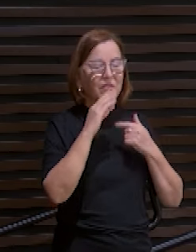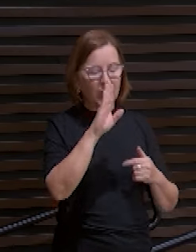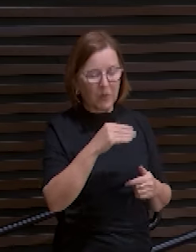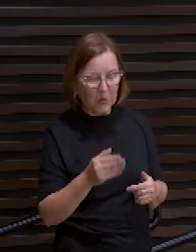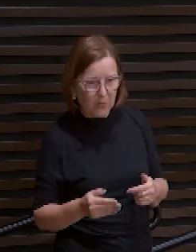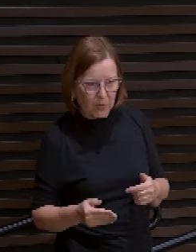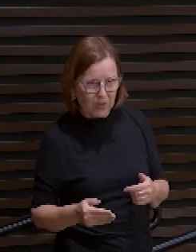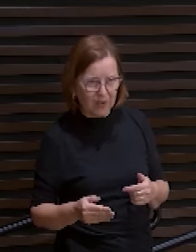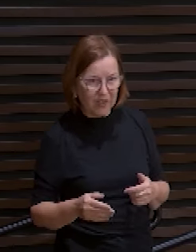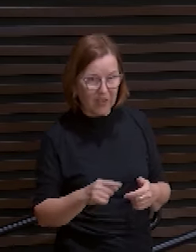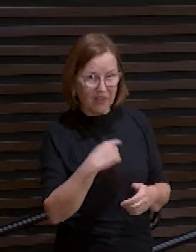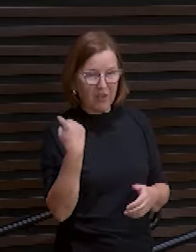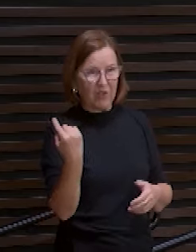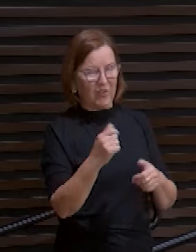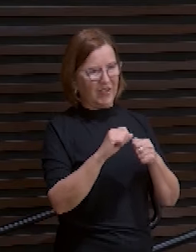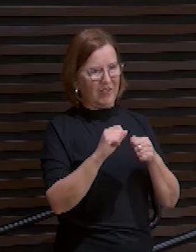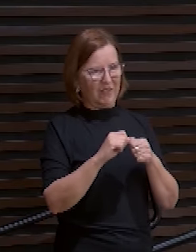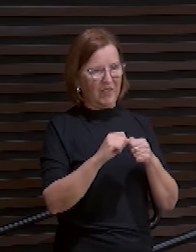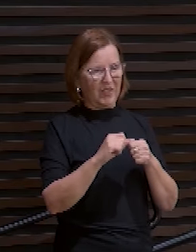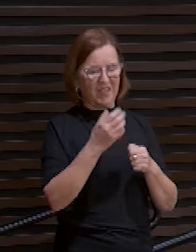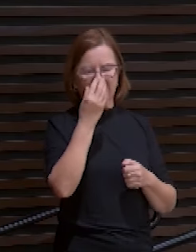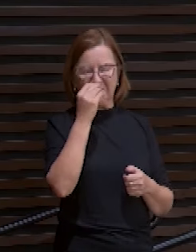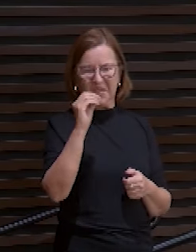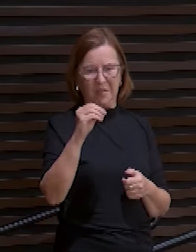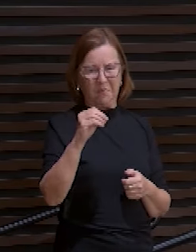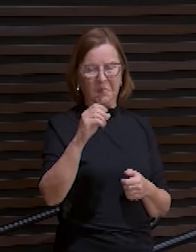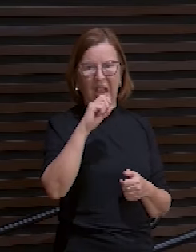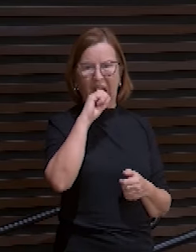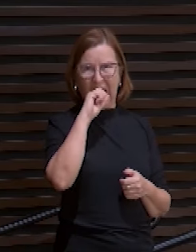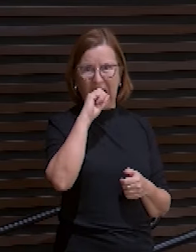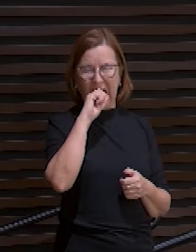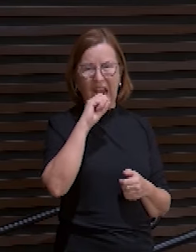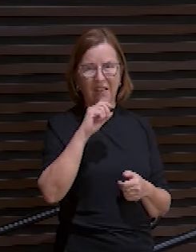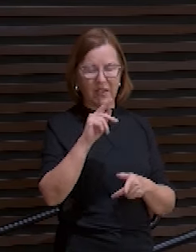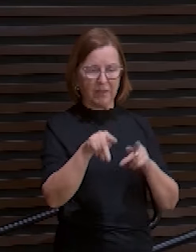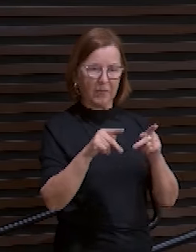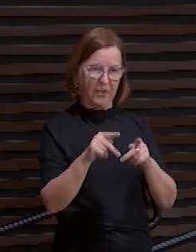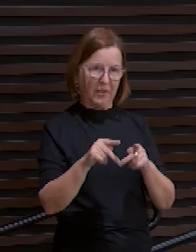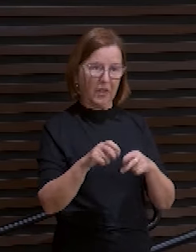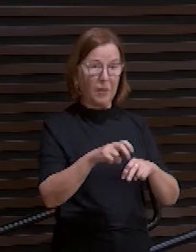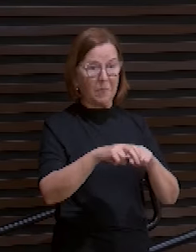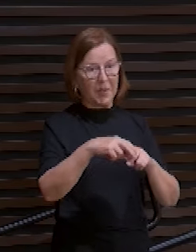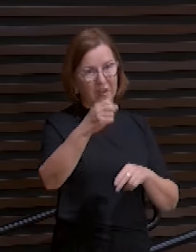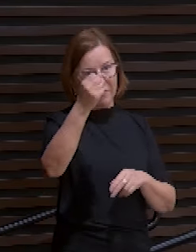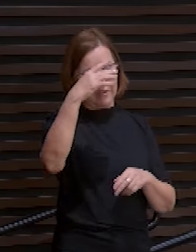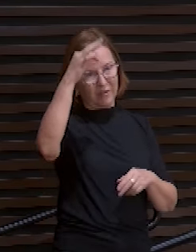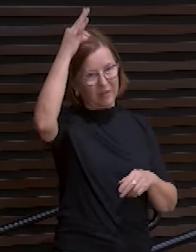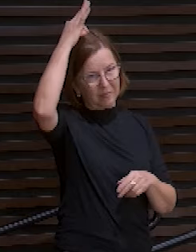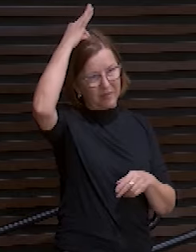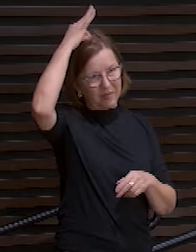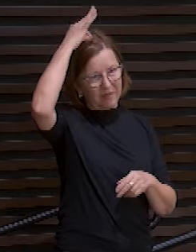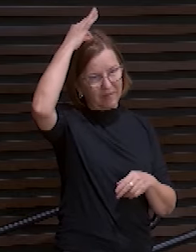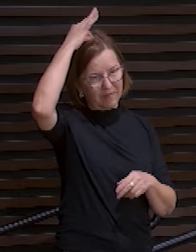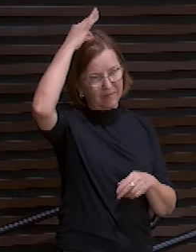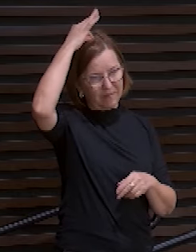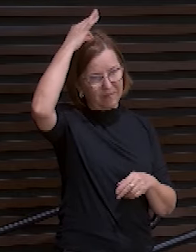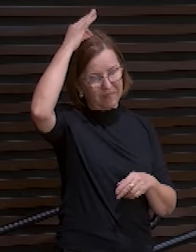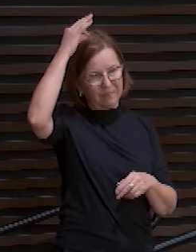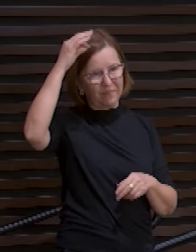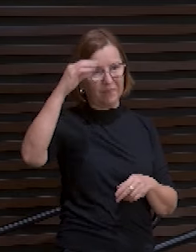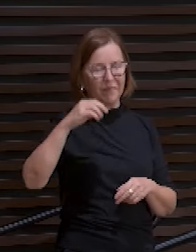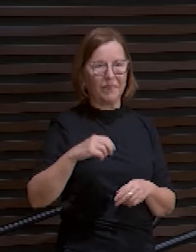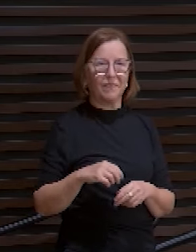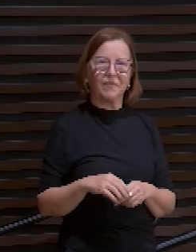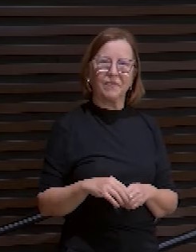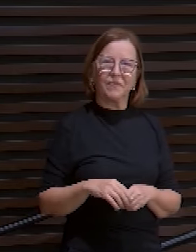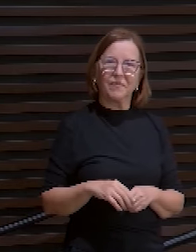desprezar nem a invejar as pessoas pela revelação do espírito e patrocinado pelo próprio Evangelho do